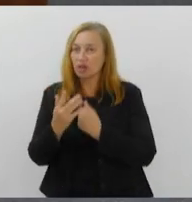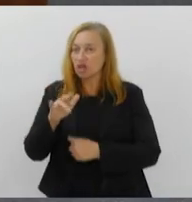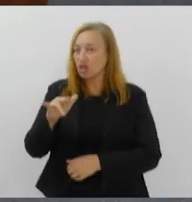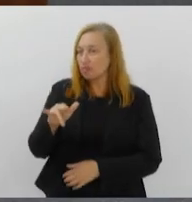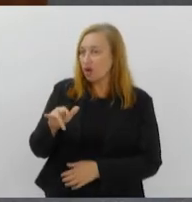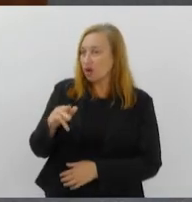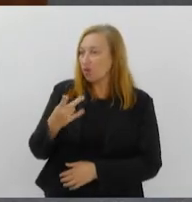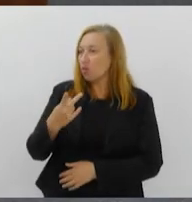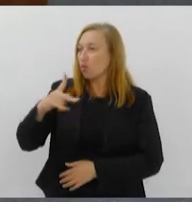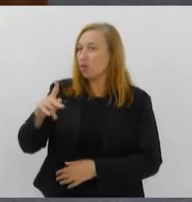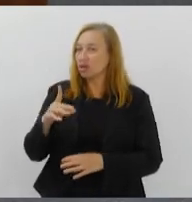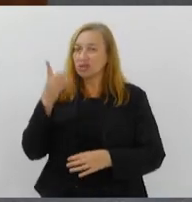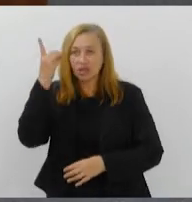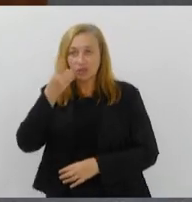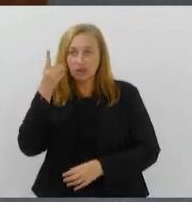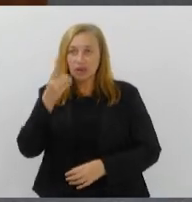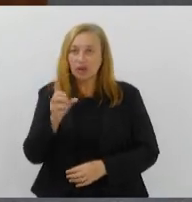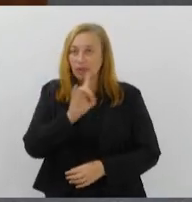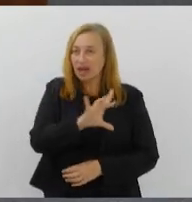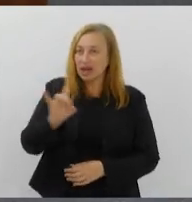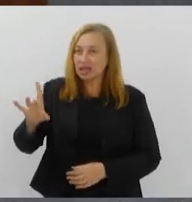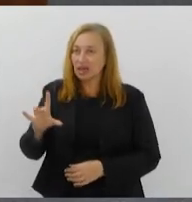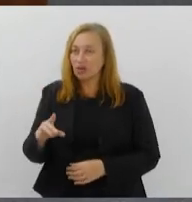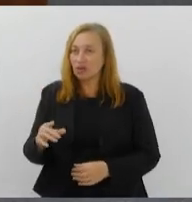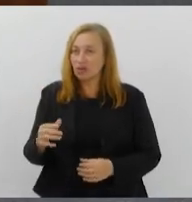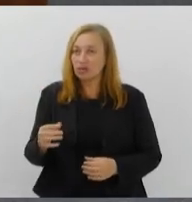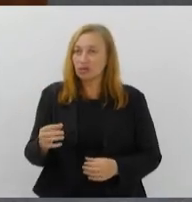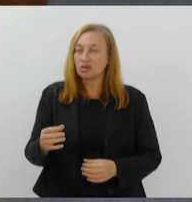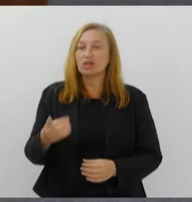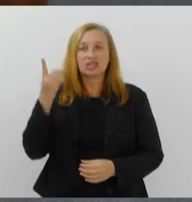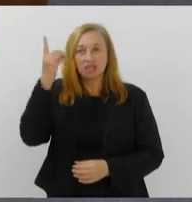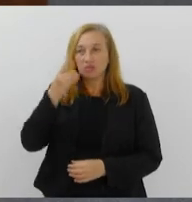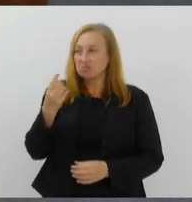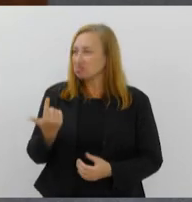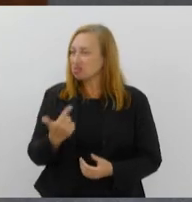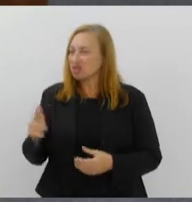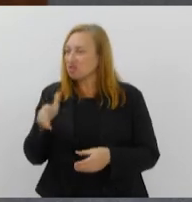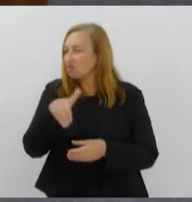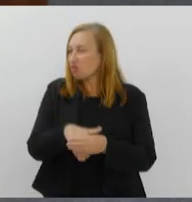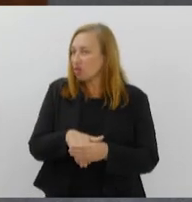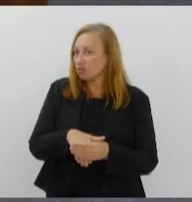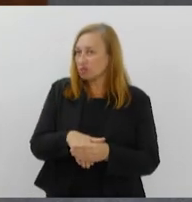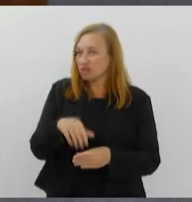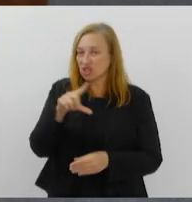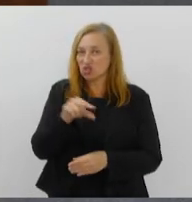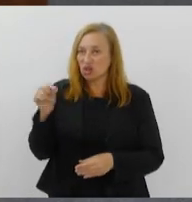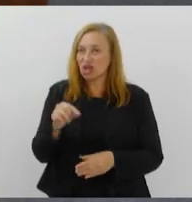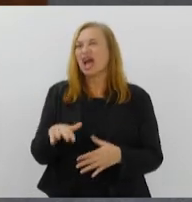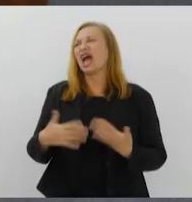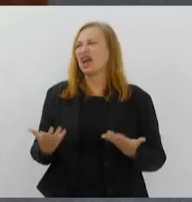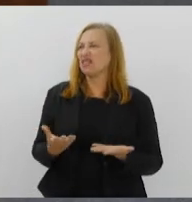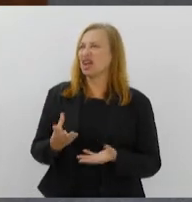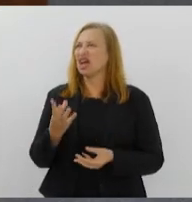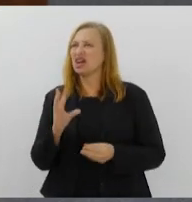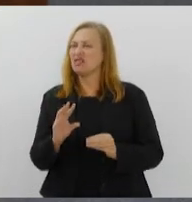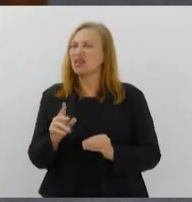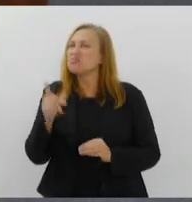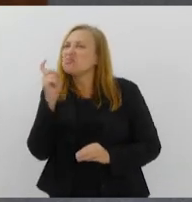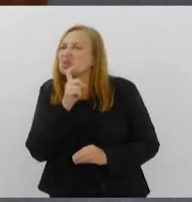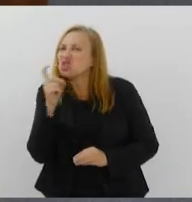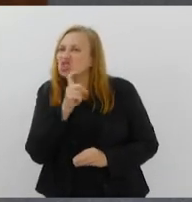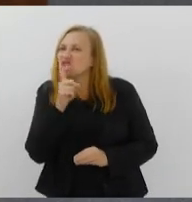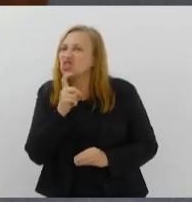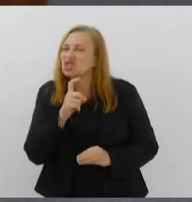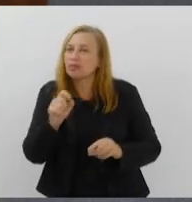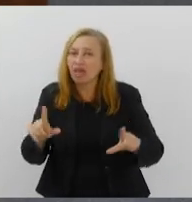deputado, para cada um pegar a suplência do outro. Não teve voto para se eleger? E fica fazendo mentira para se promover